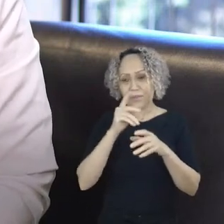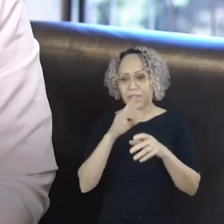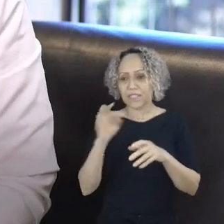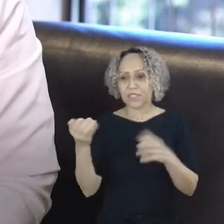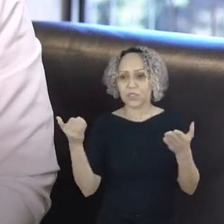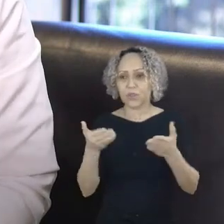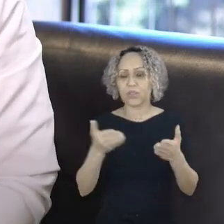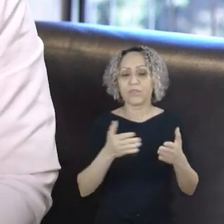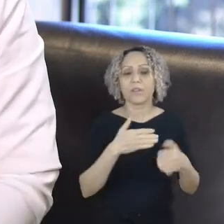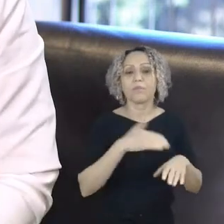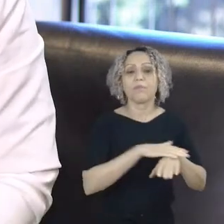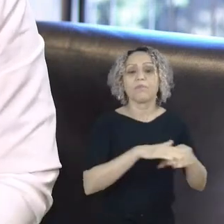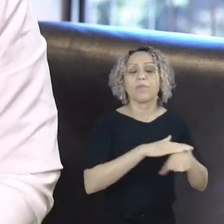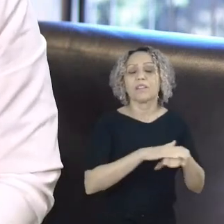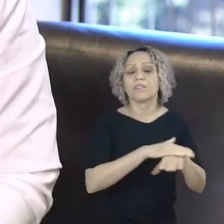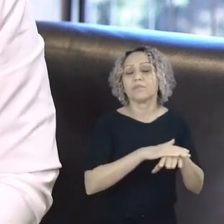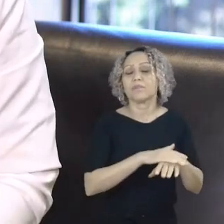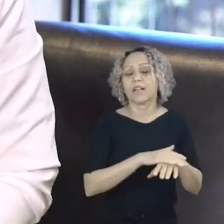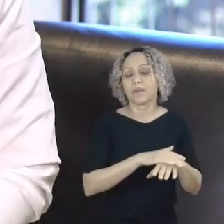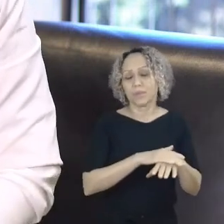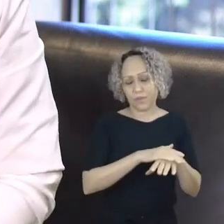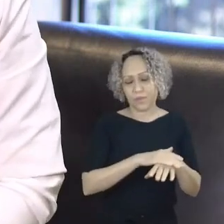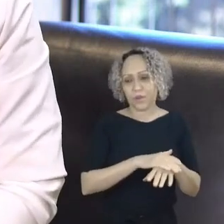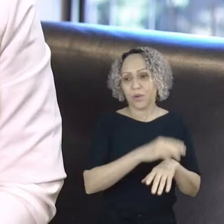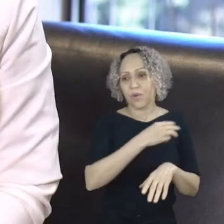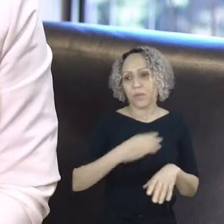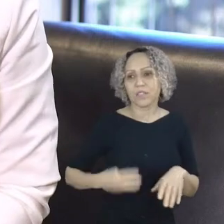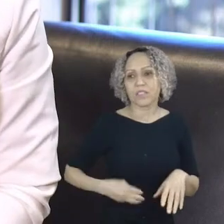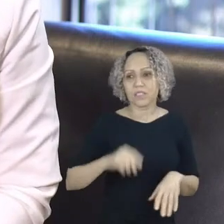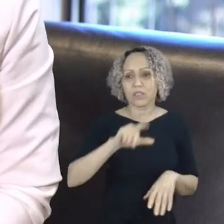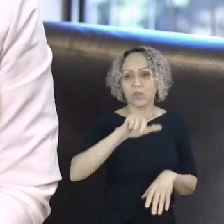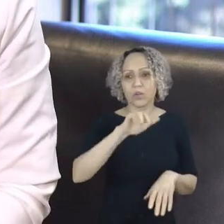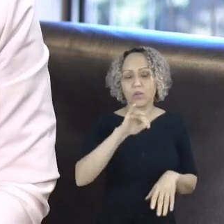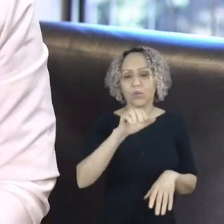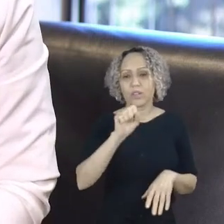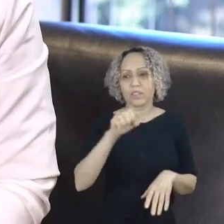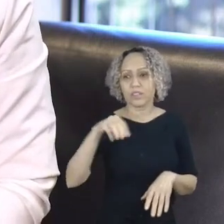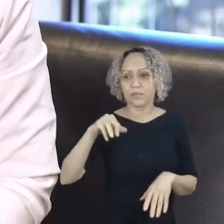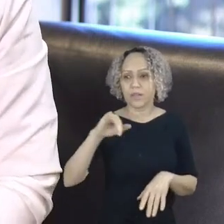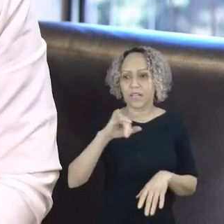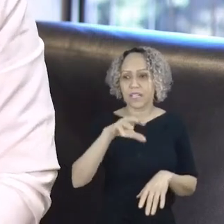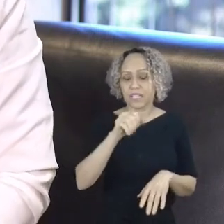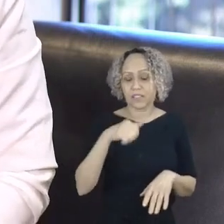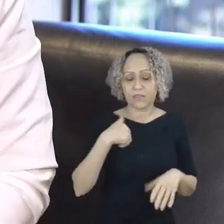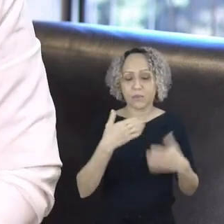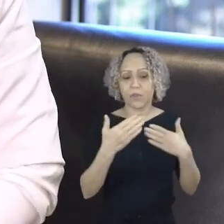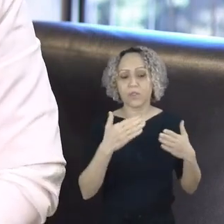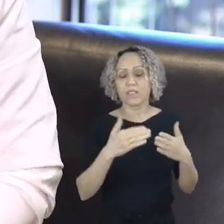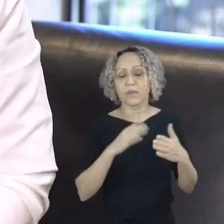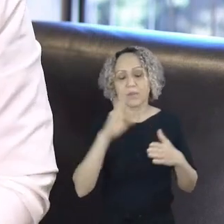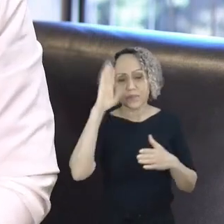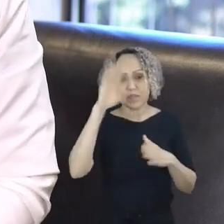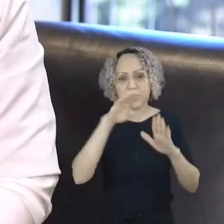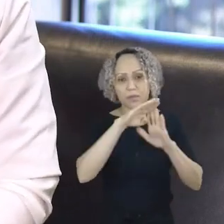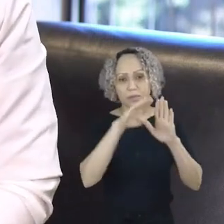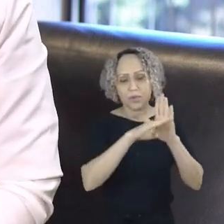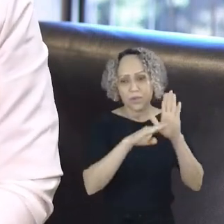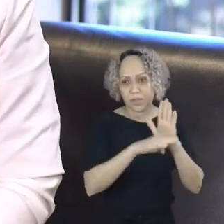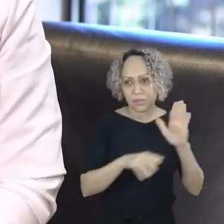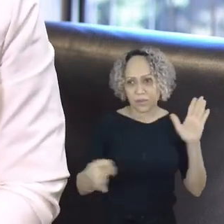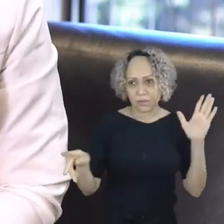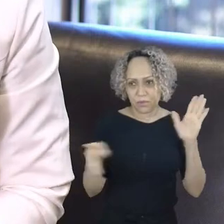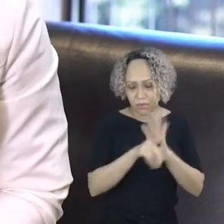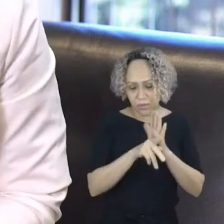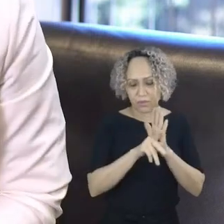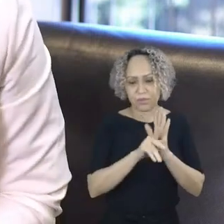com o ministro Luiz Marinho. Vamos falar sobre os principais programas do governo Lula para os trabalhadores e